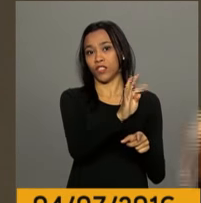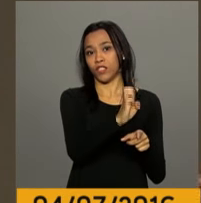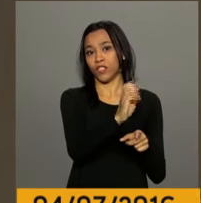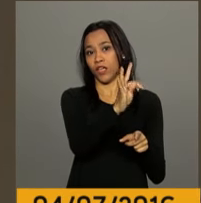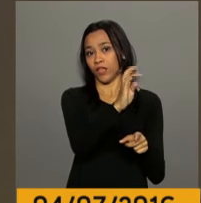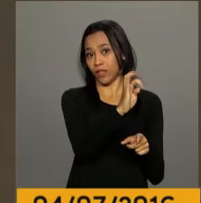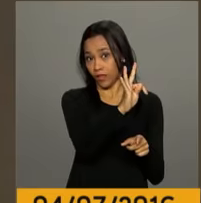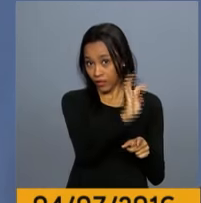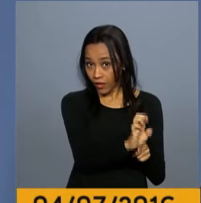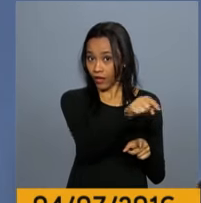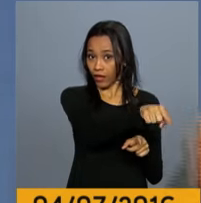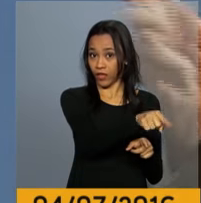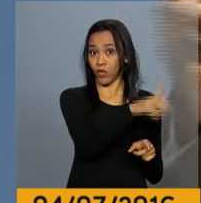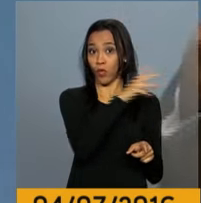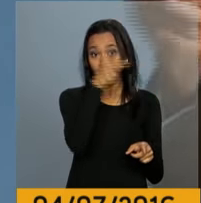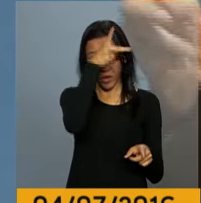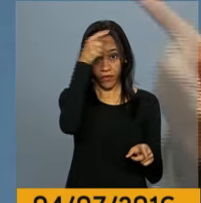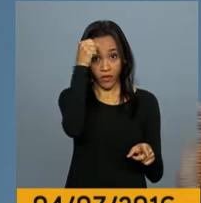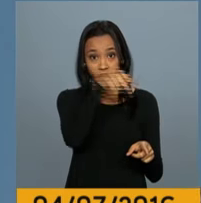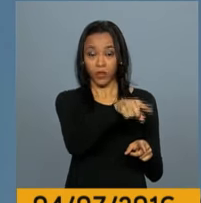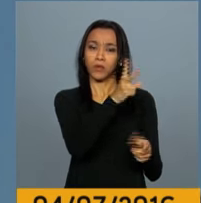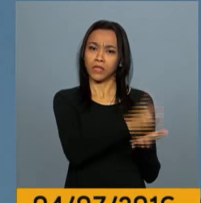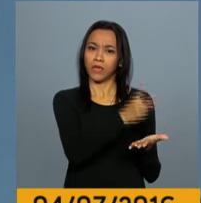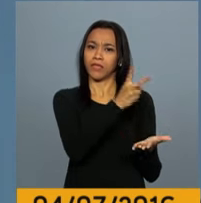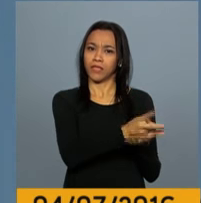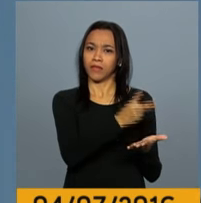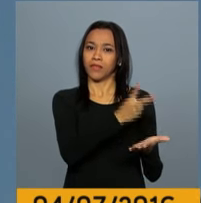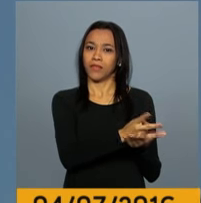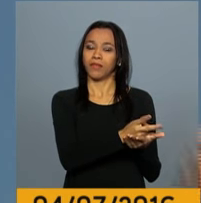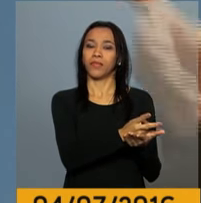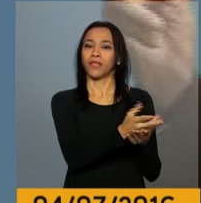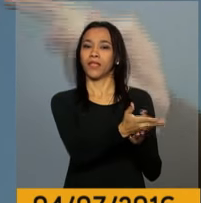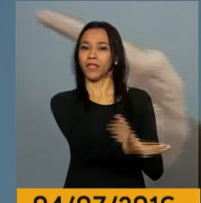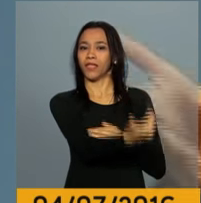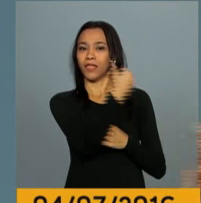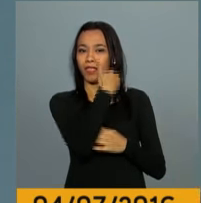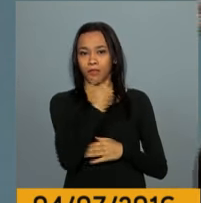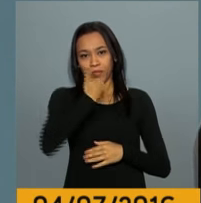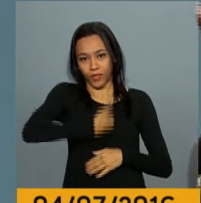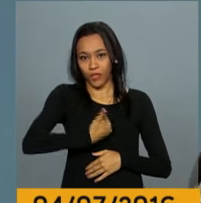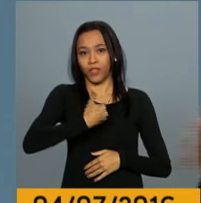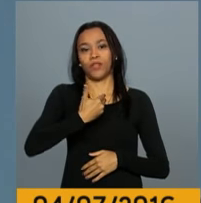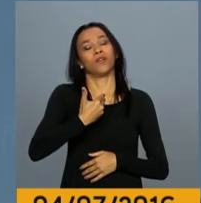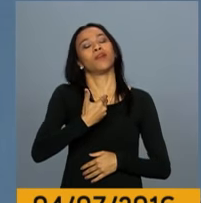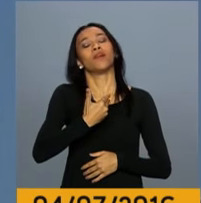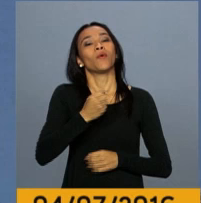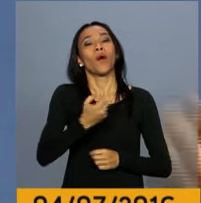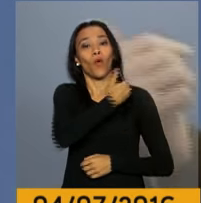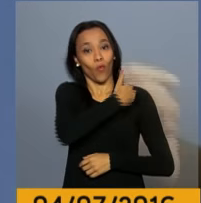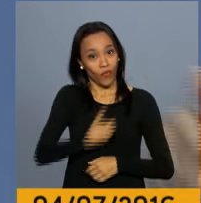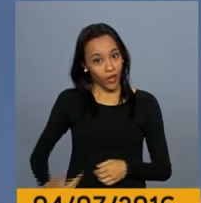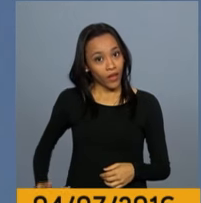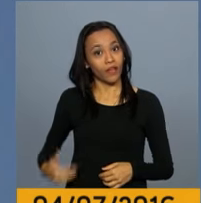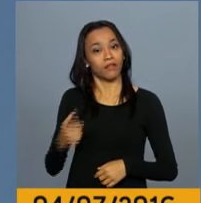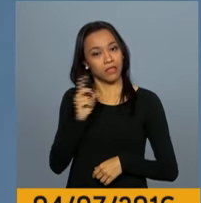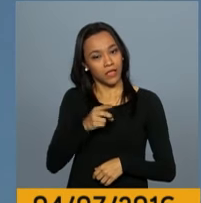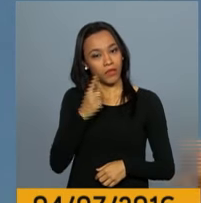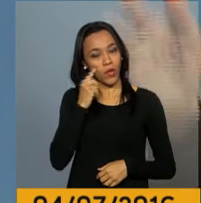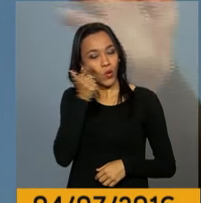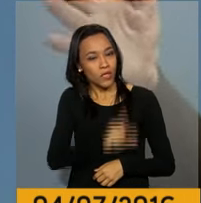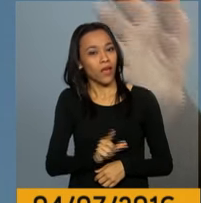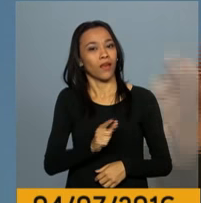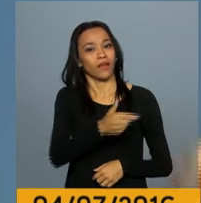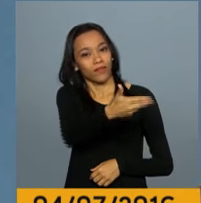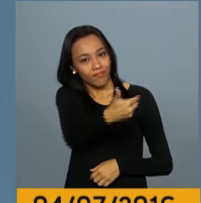o prefeito Tietê, a todo momento que comparece para fazer pleitos ao governador, não é, Arnaldo? Ele convence o governador